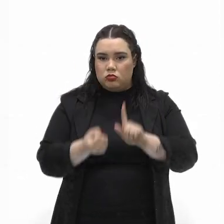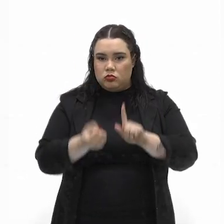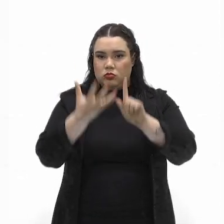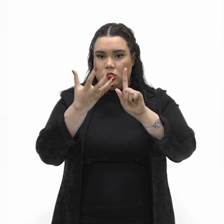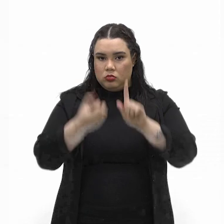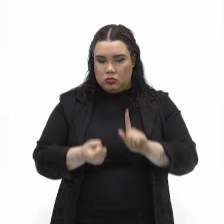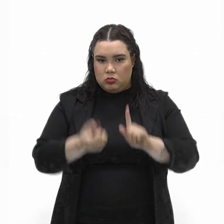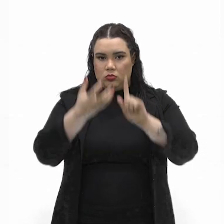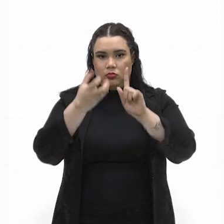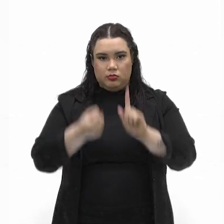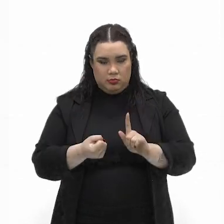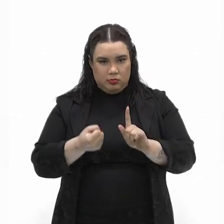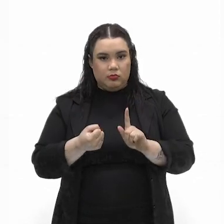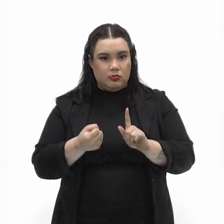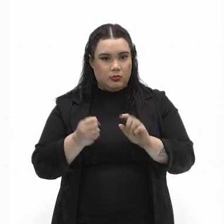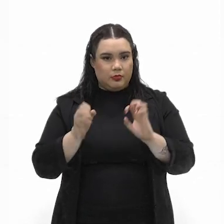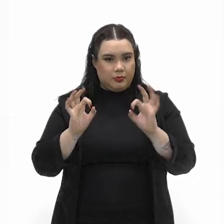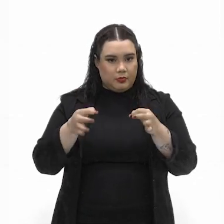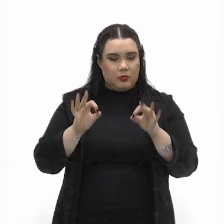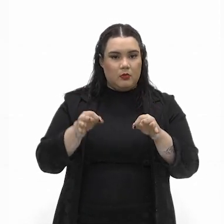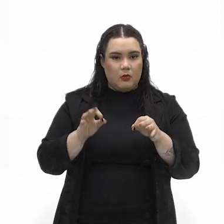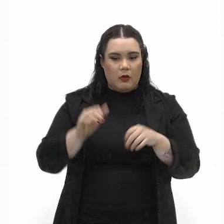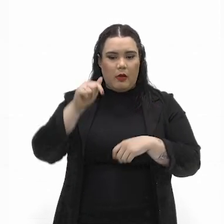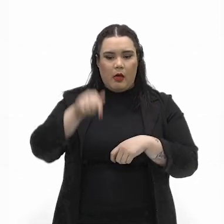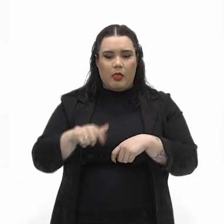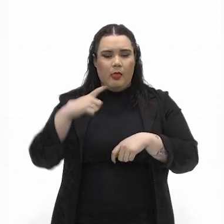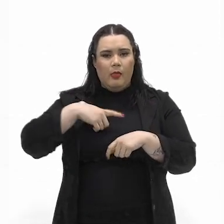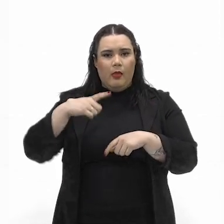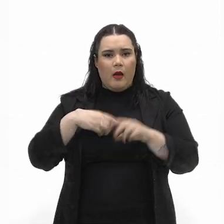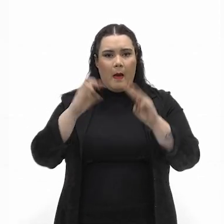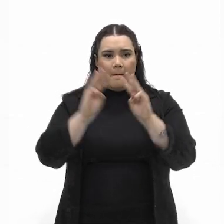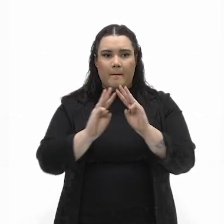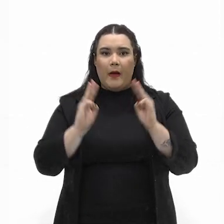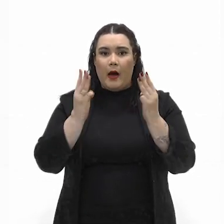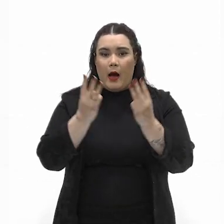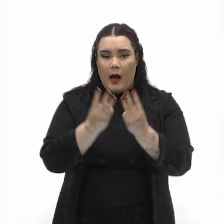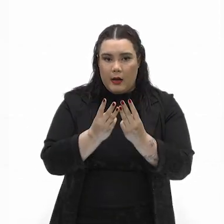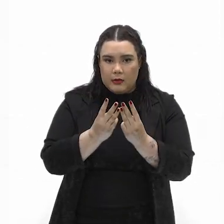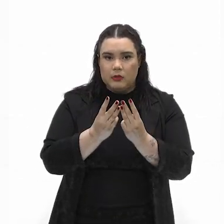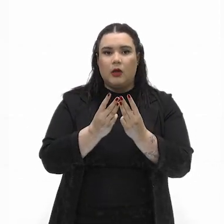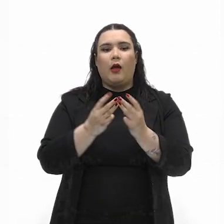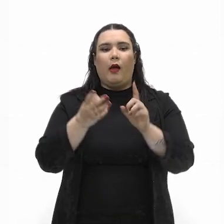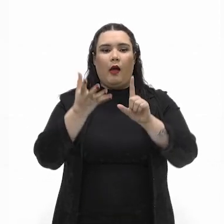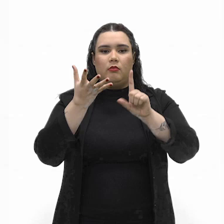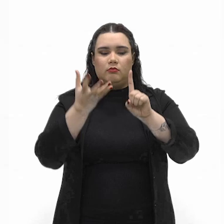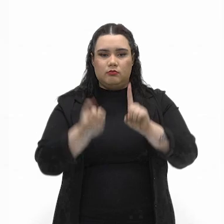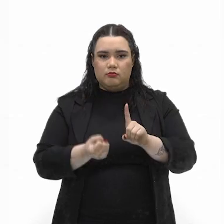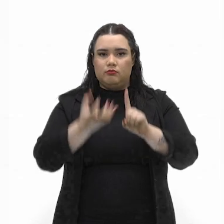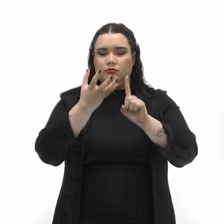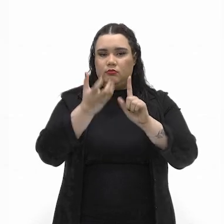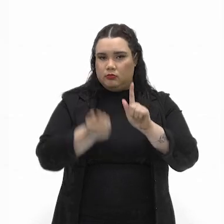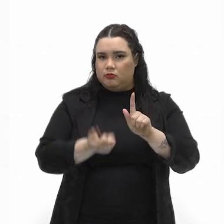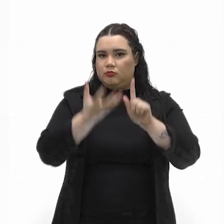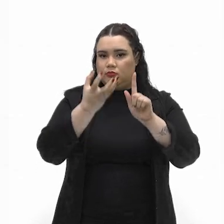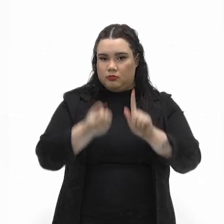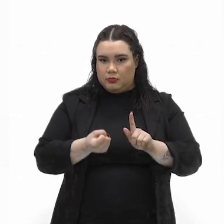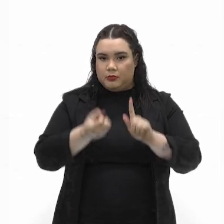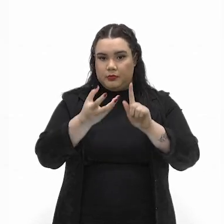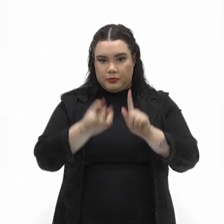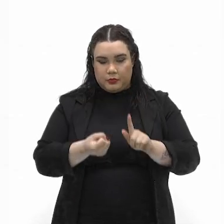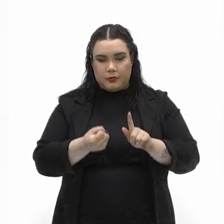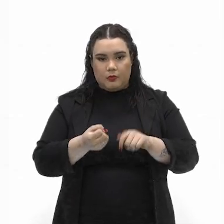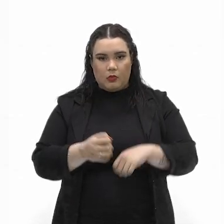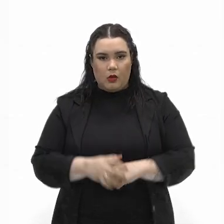corpos com massa, tá, gente? Os corpos com massa, eles interagem via força gravitacional. Nós também